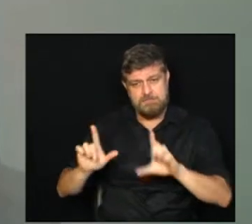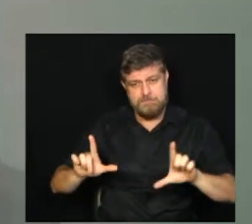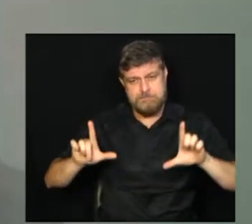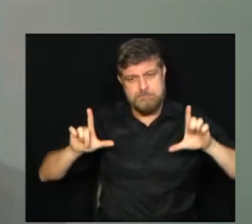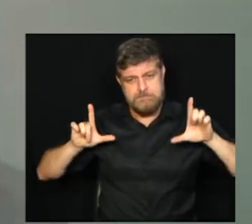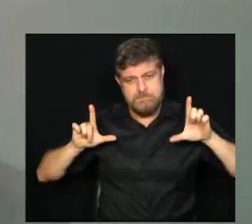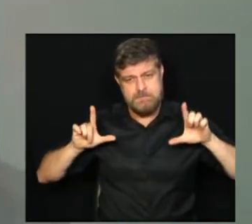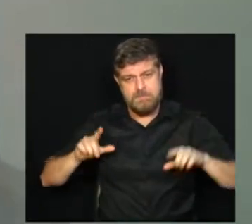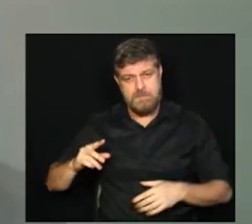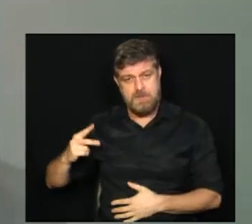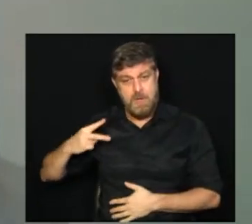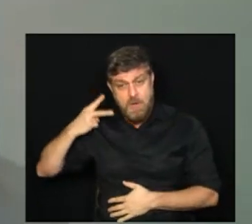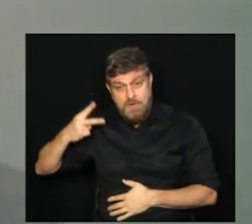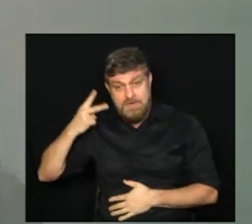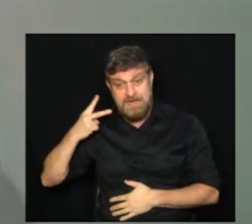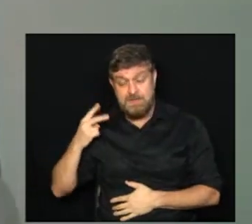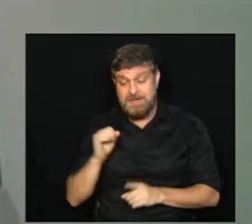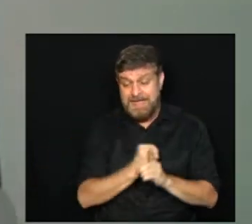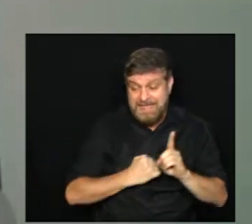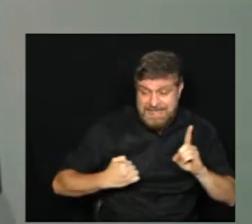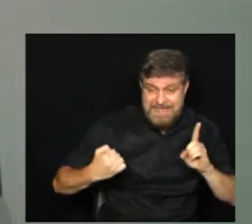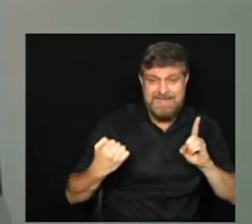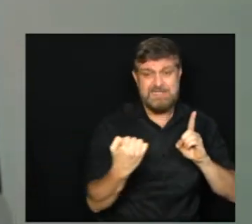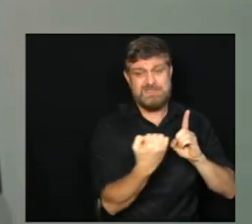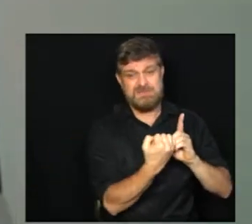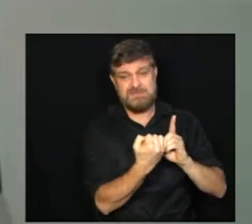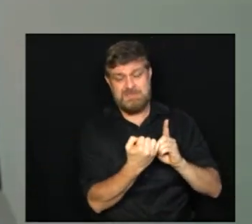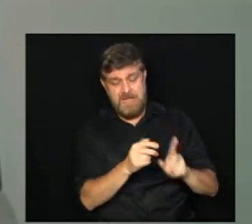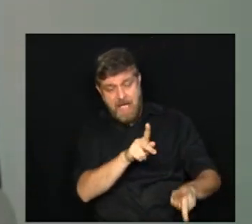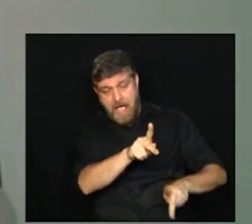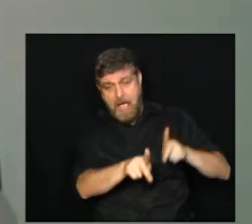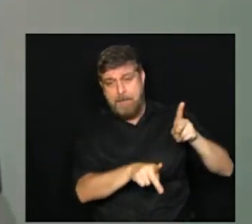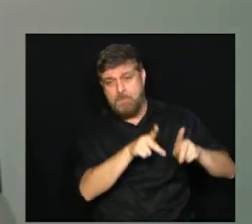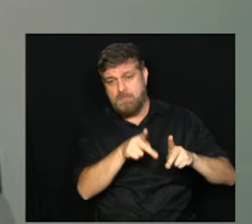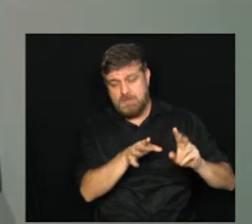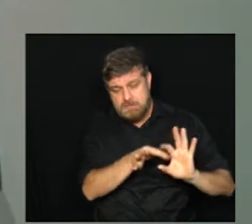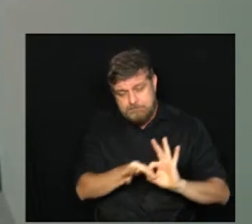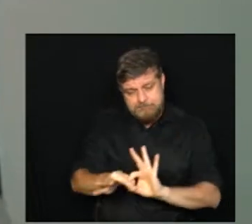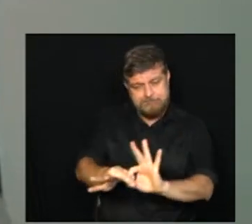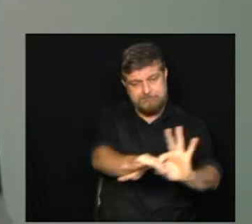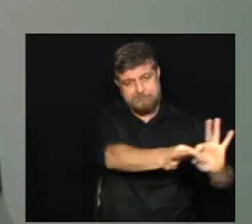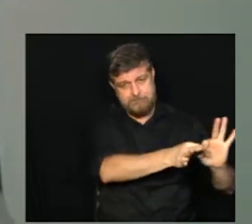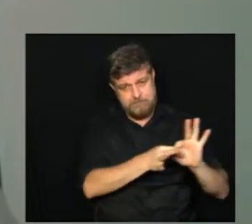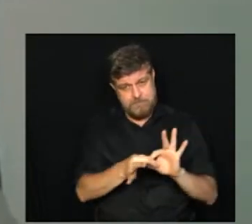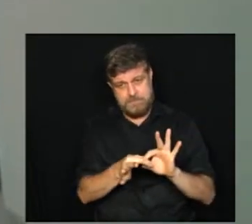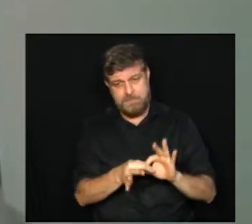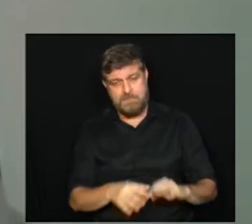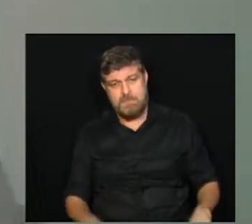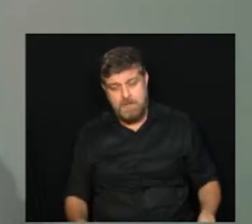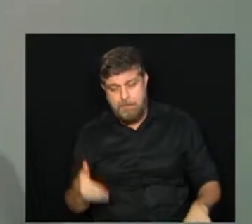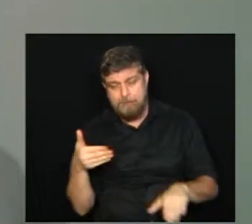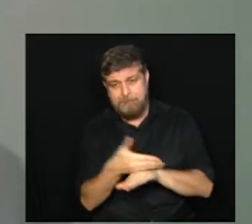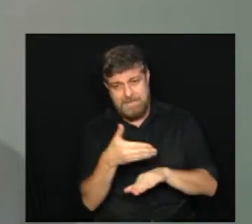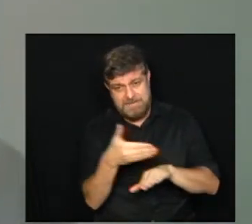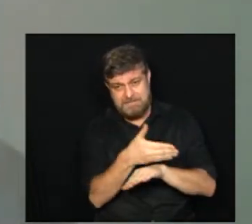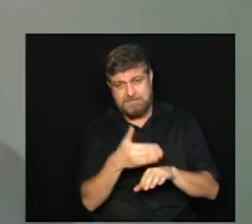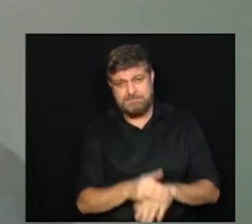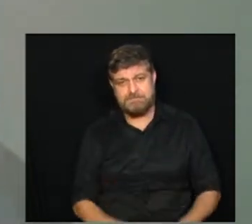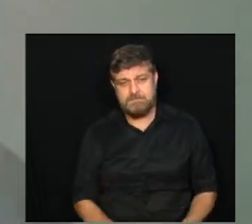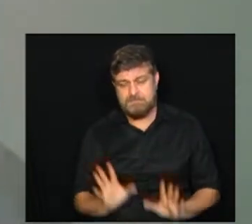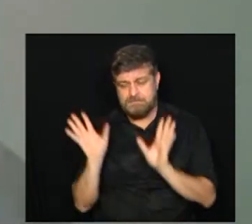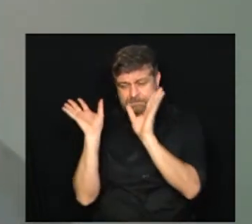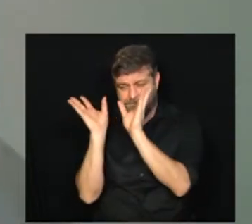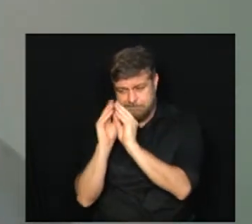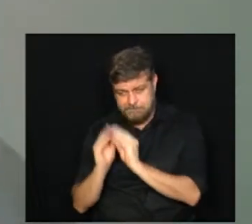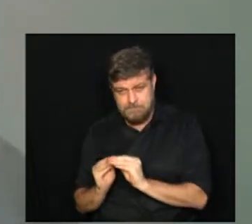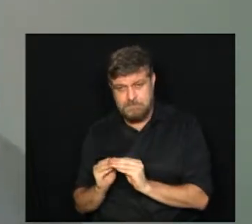da participação da sociedade e da participação da população local. Então, sendo breve,